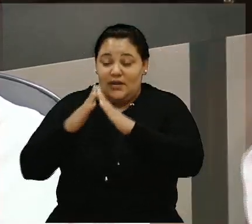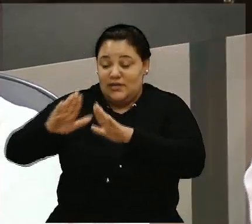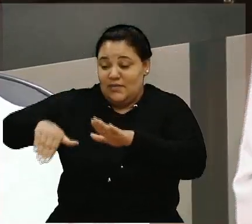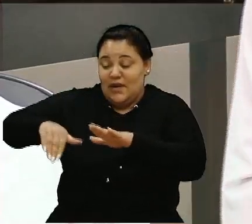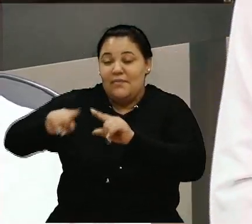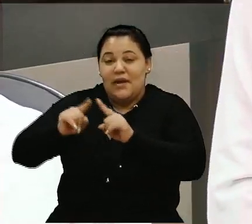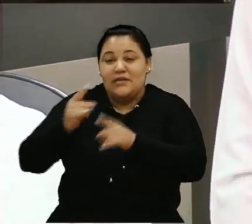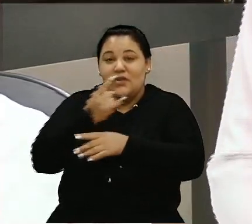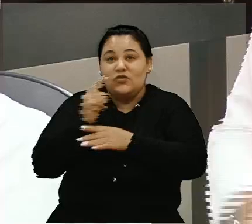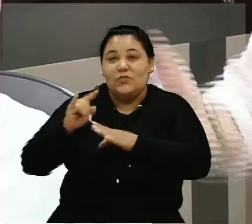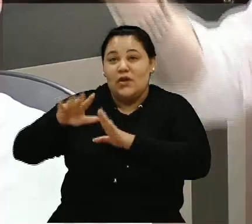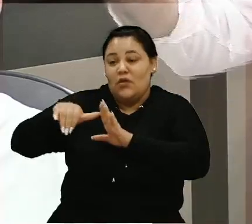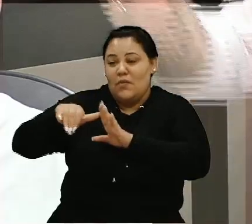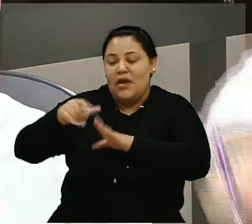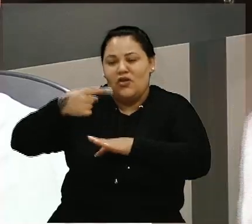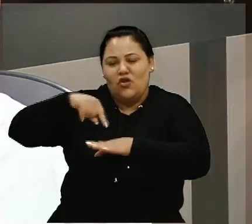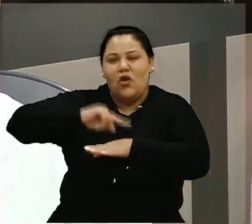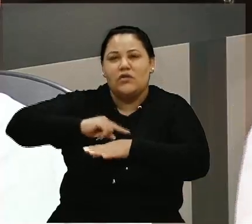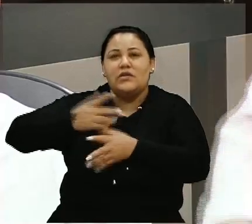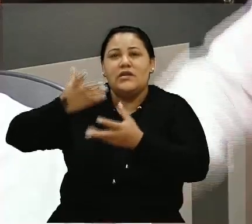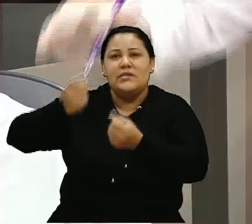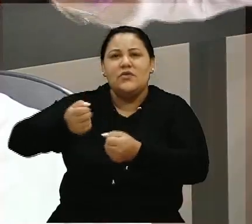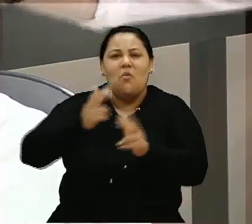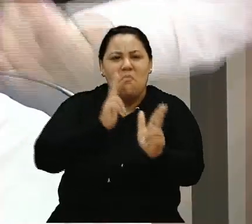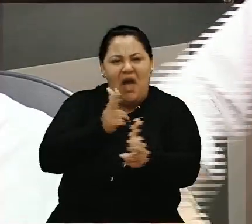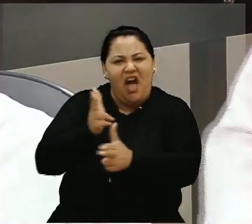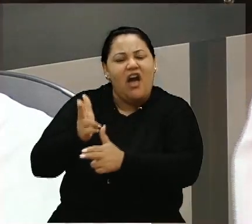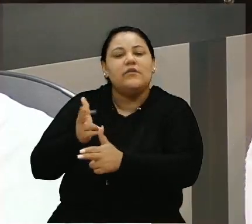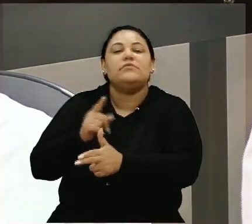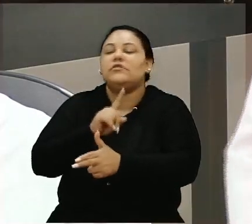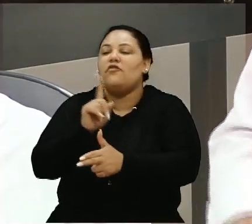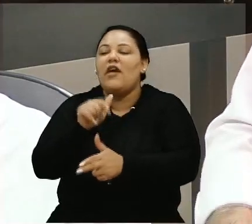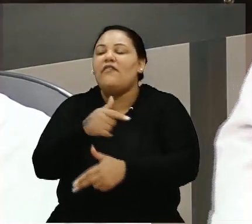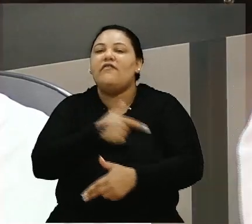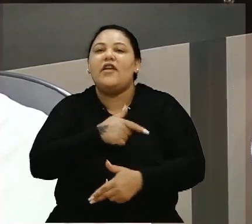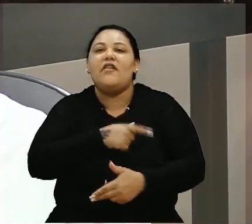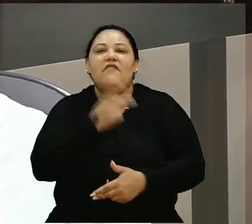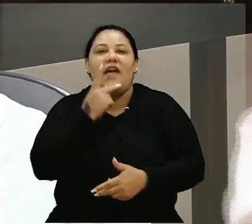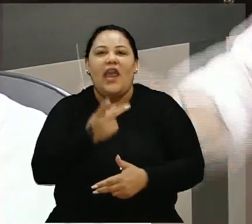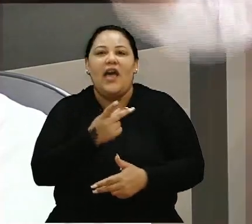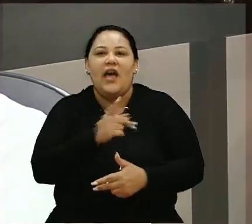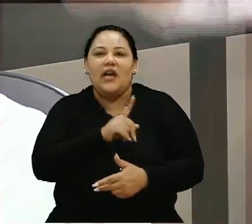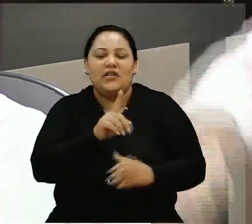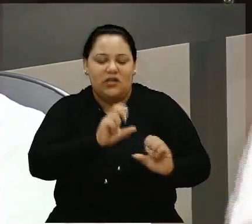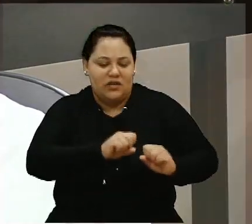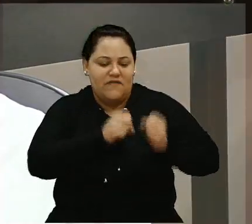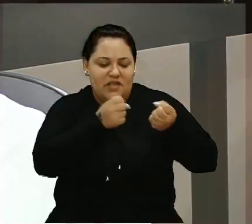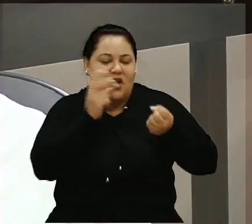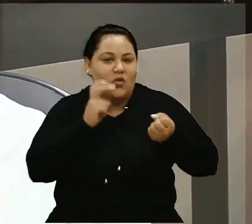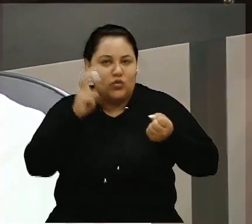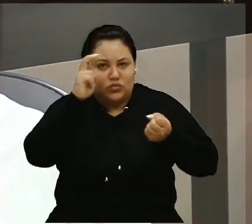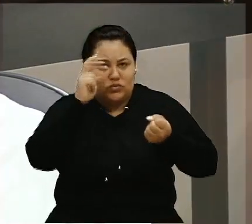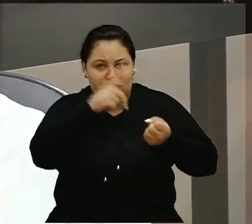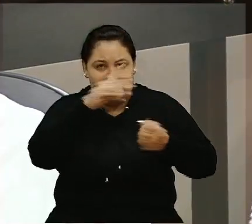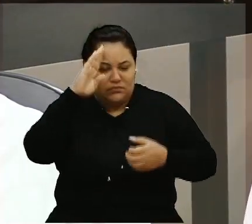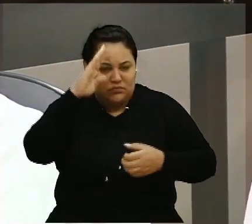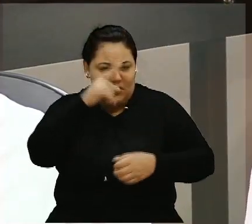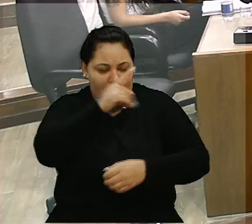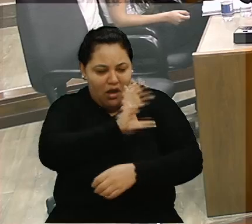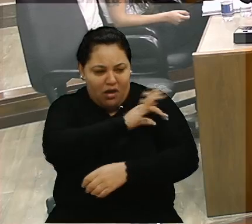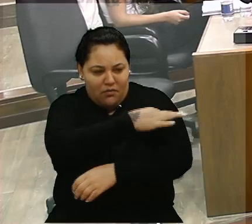a última que roubaram foi nós, que foram recebidos com bala. Então, não é feio falar isso, não é feio defender essa cultura. Capitão Ramon, a palavra é